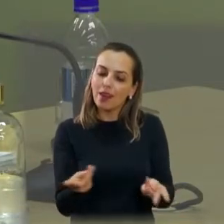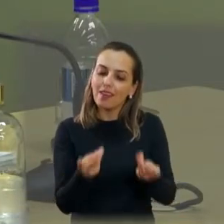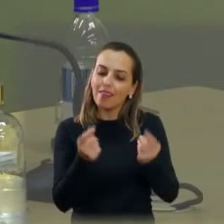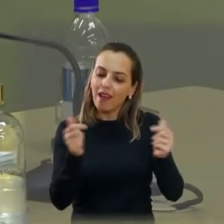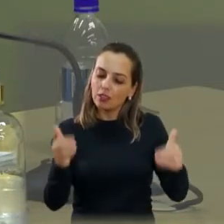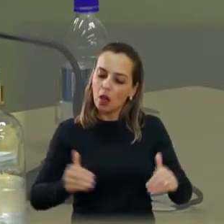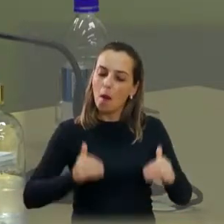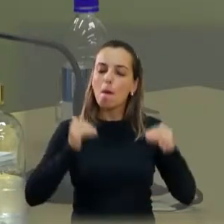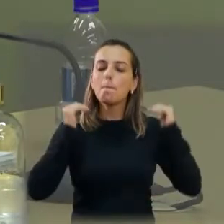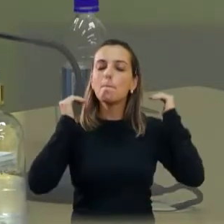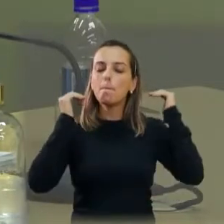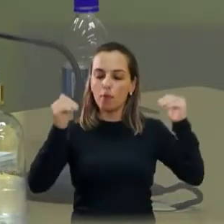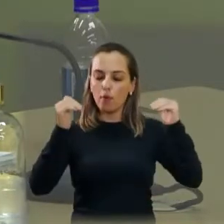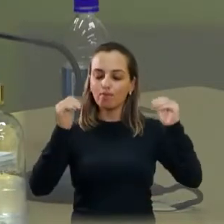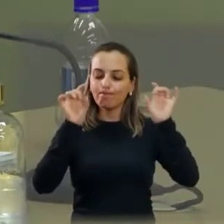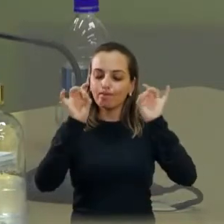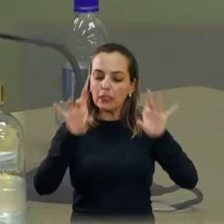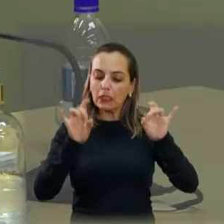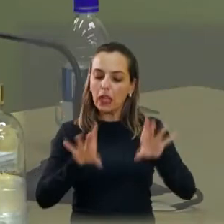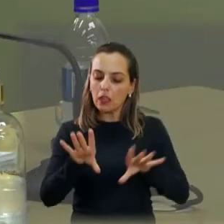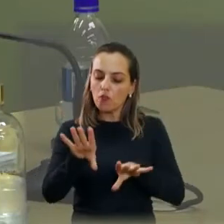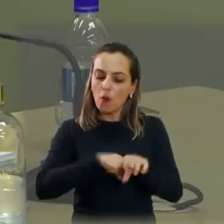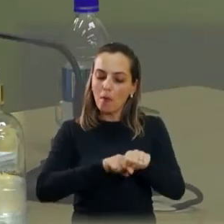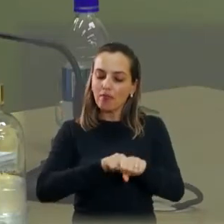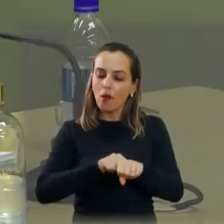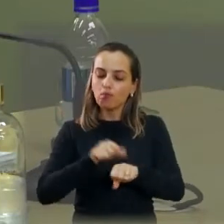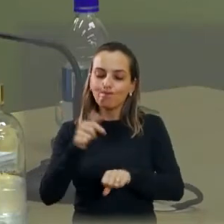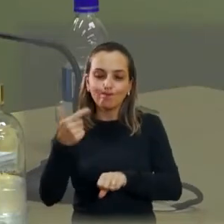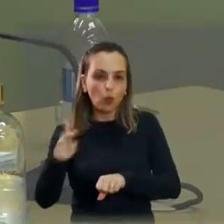qualificado, extremamente especializado.